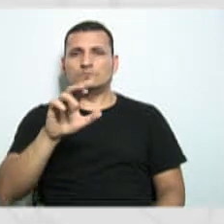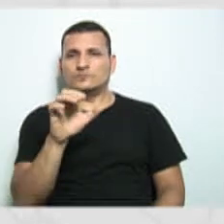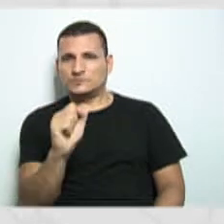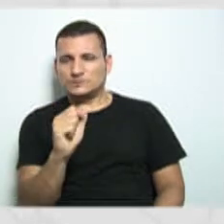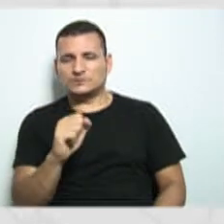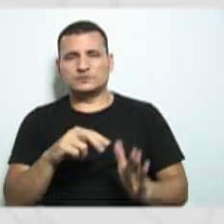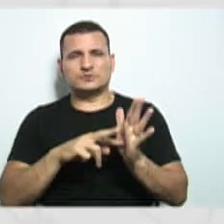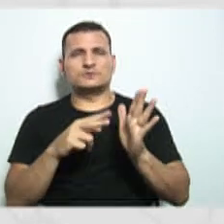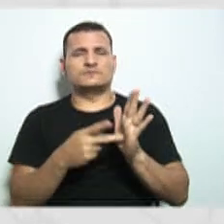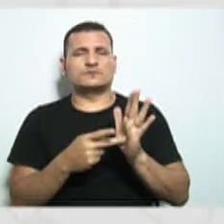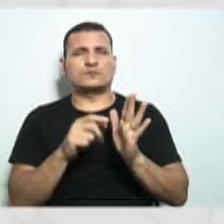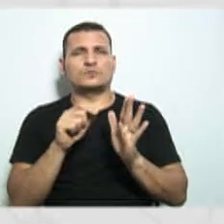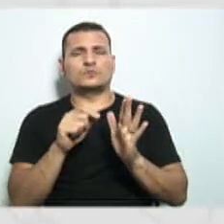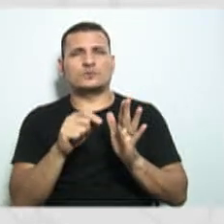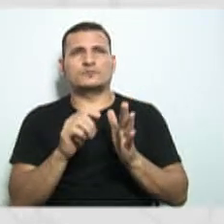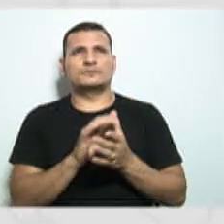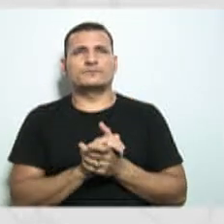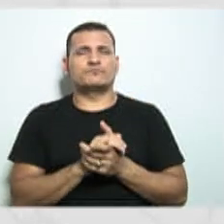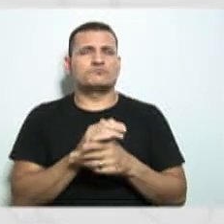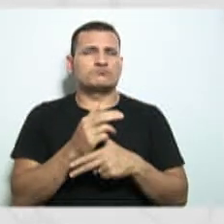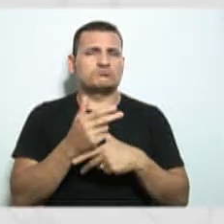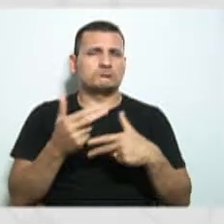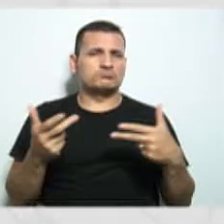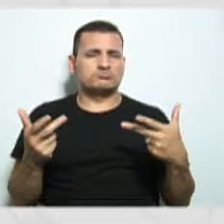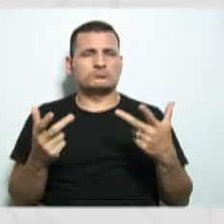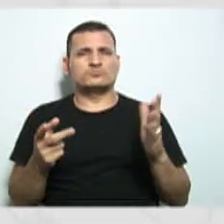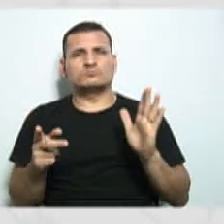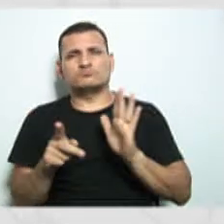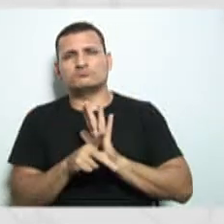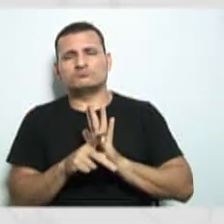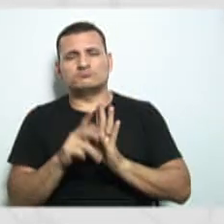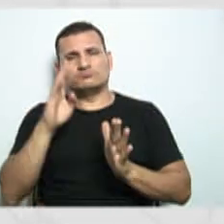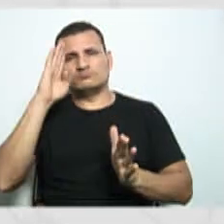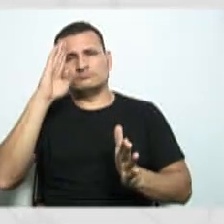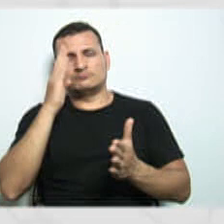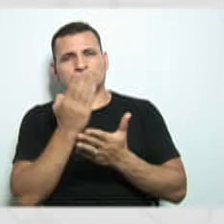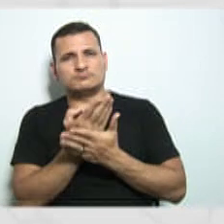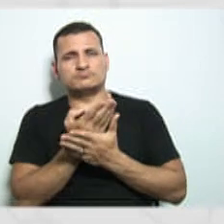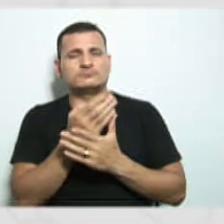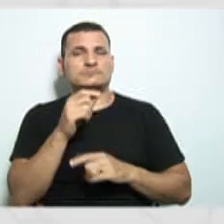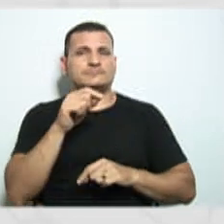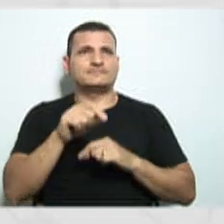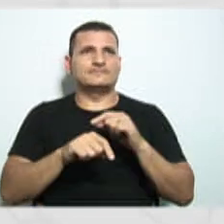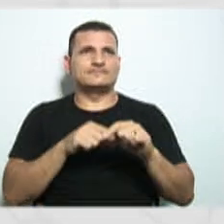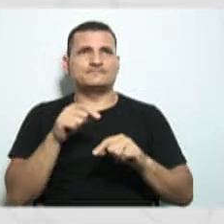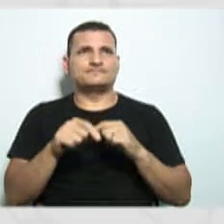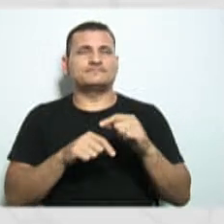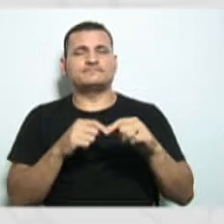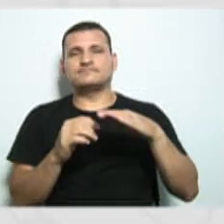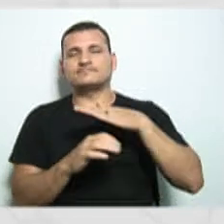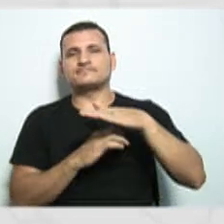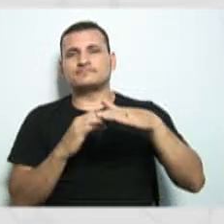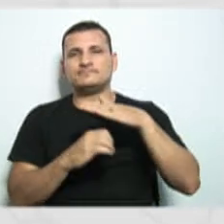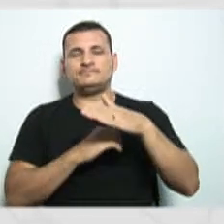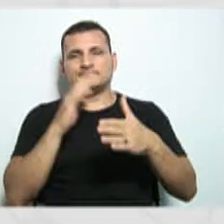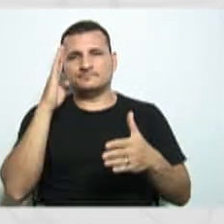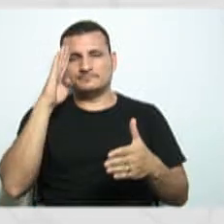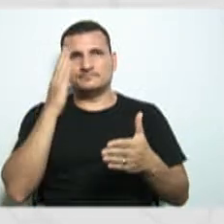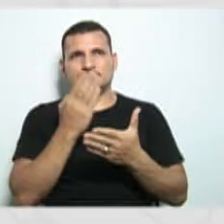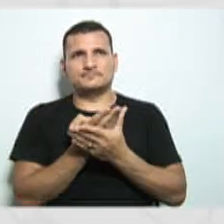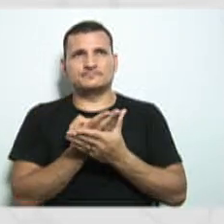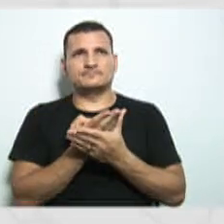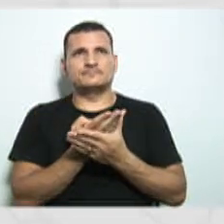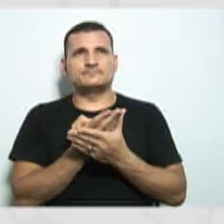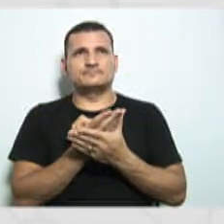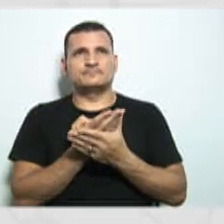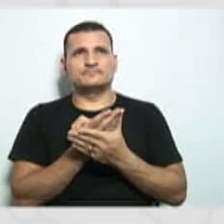Princípios, elementos norteadores, crenças, é aquilo que as organizações acreditam, tá?